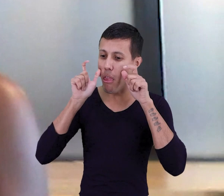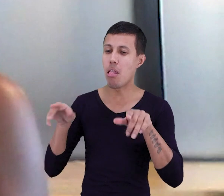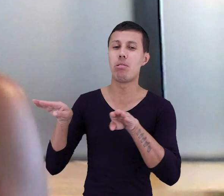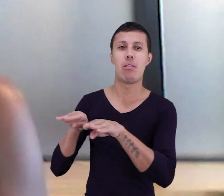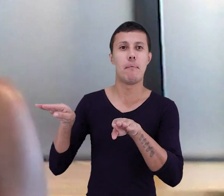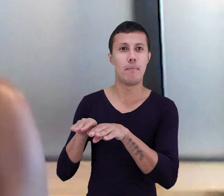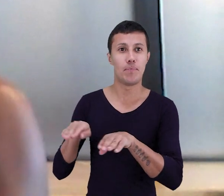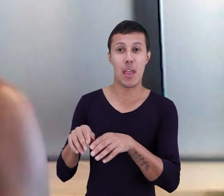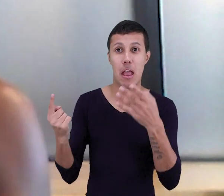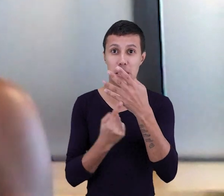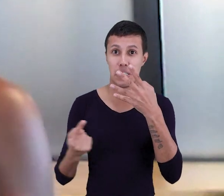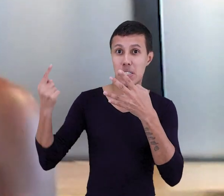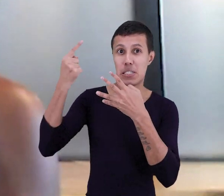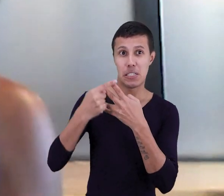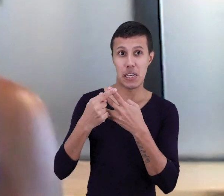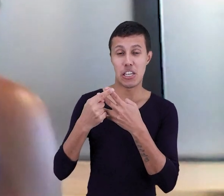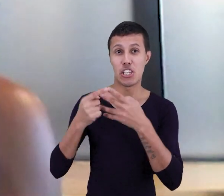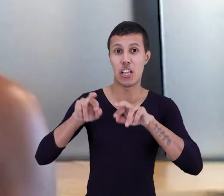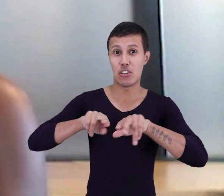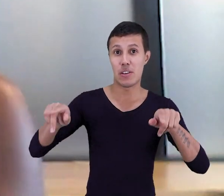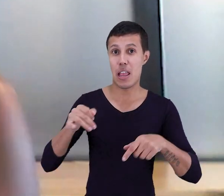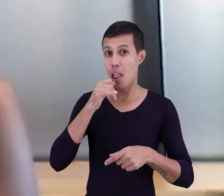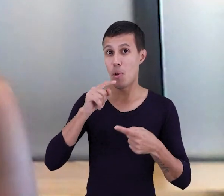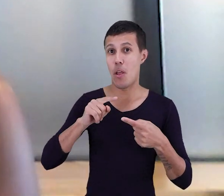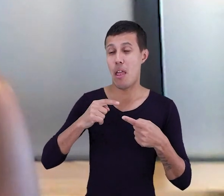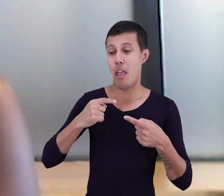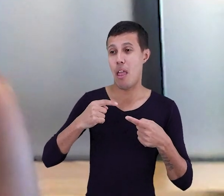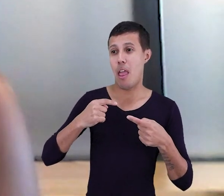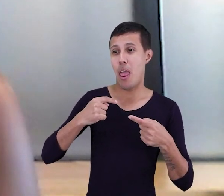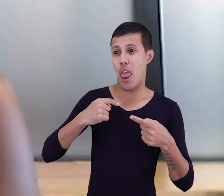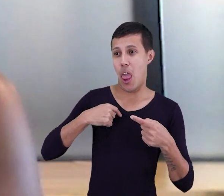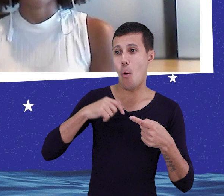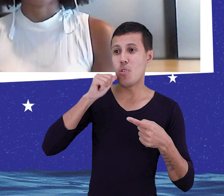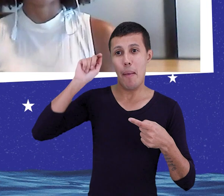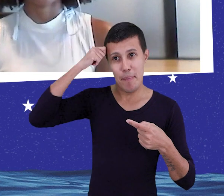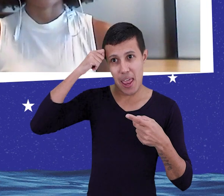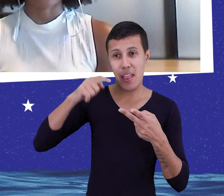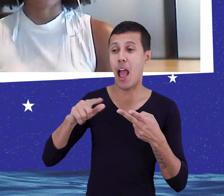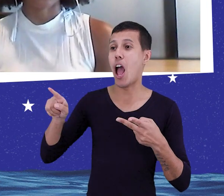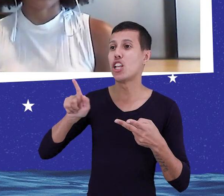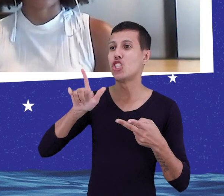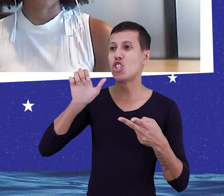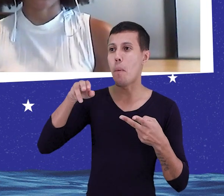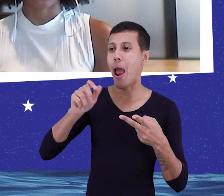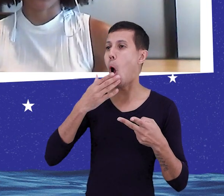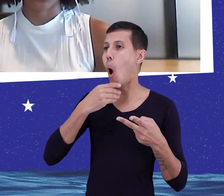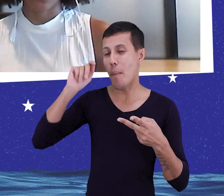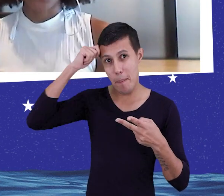a única instância ela jamais se diverte, né? Porque o Gilmar é um homem preto, ele convida uma mulher preta para ser sócio. Hoje,